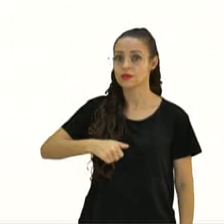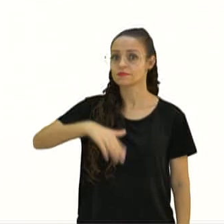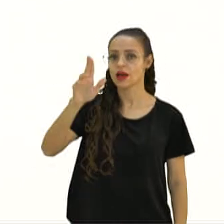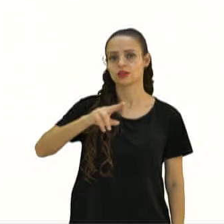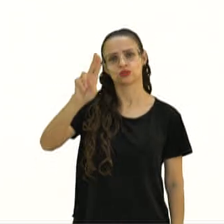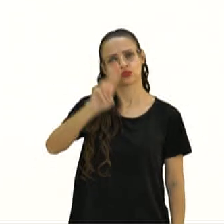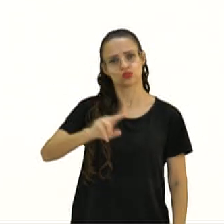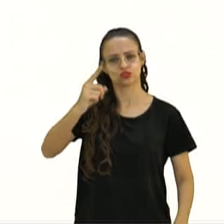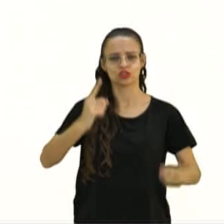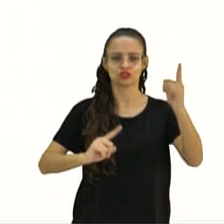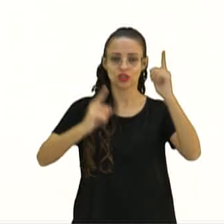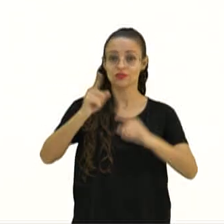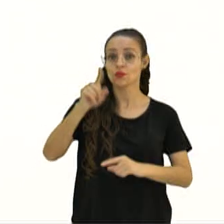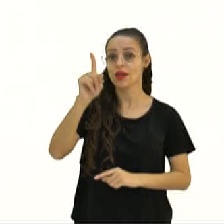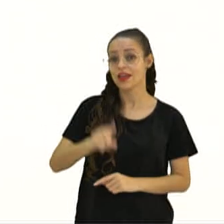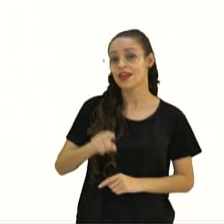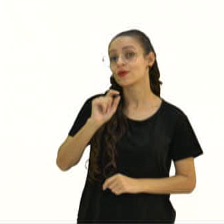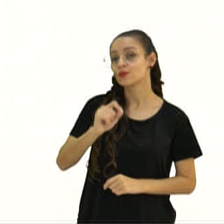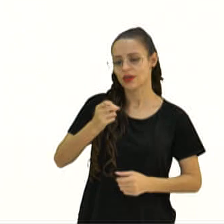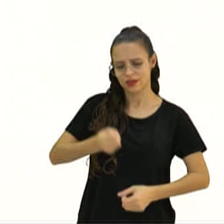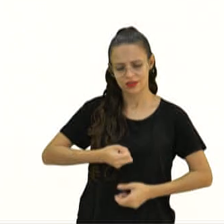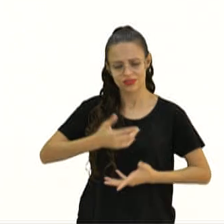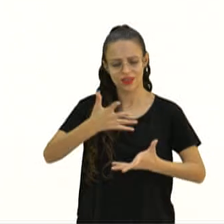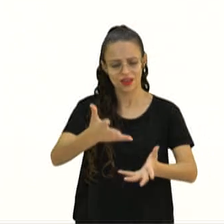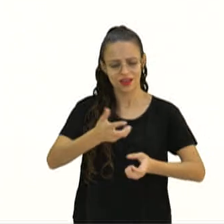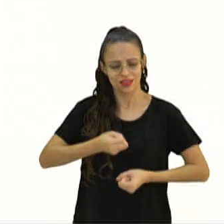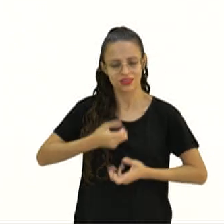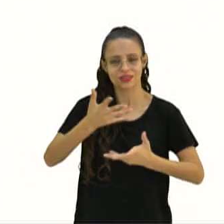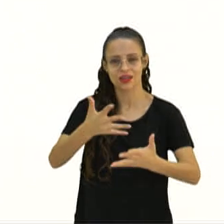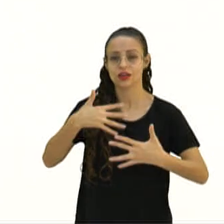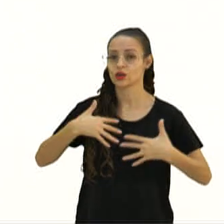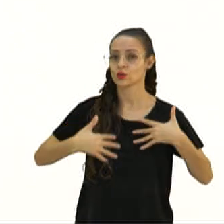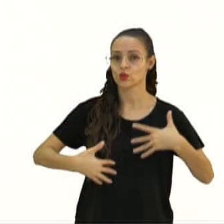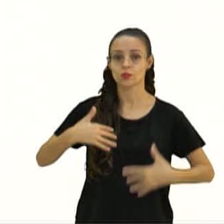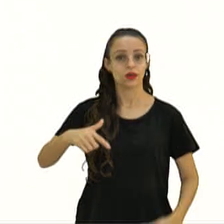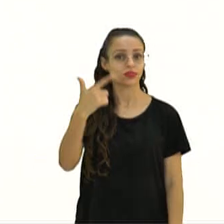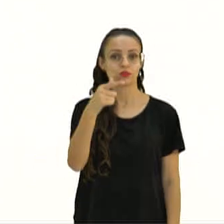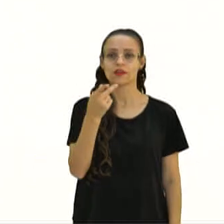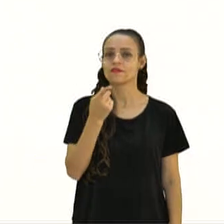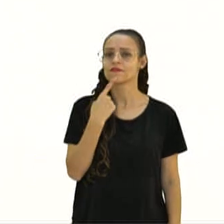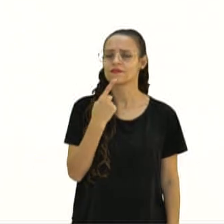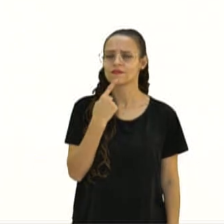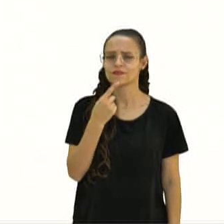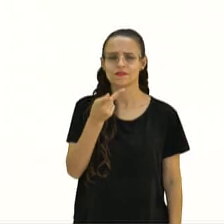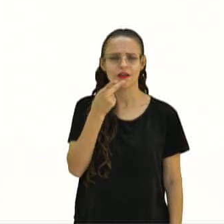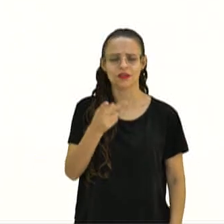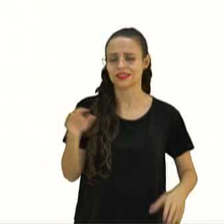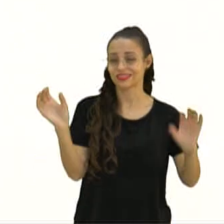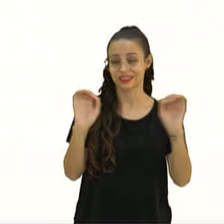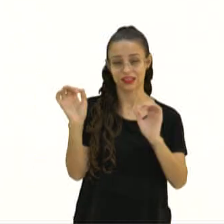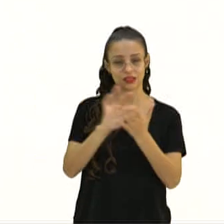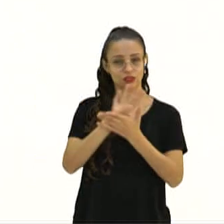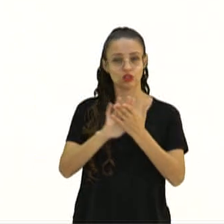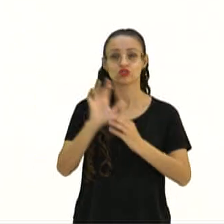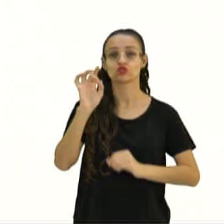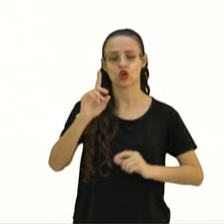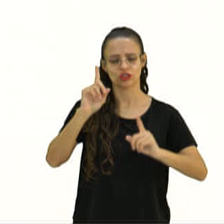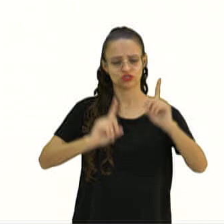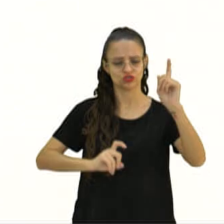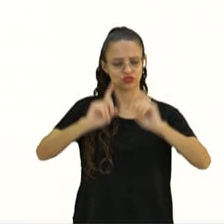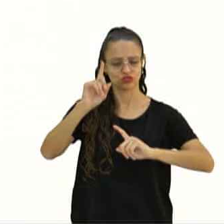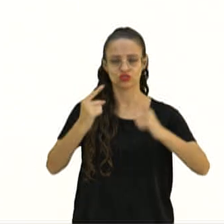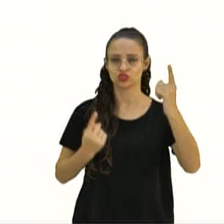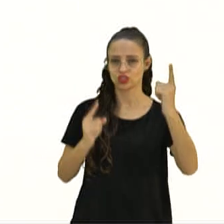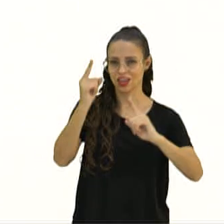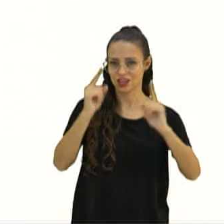ou seja, é a arte de narrar com o corpo, né? Então, não existe a fala, não existe a parte oral, é somente gestual, né?